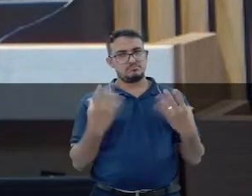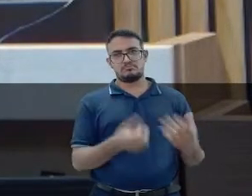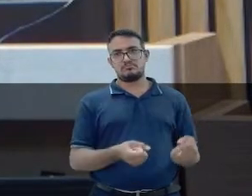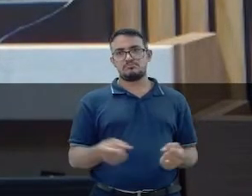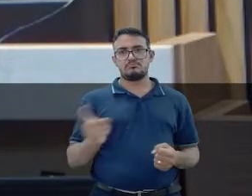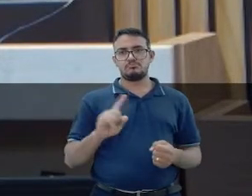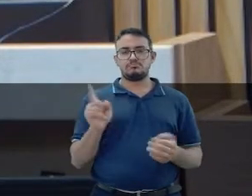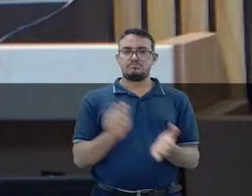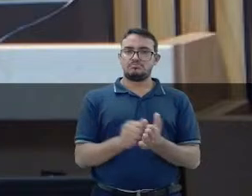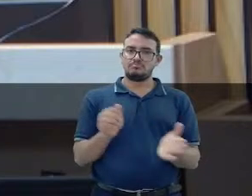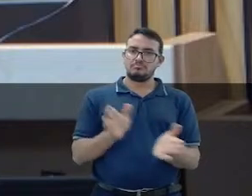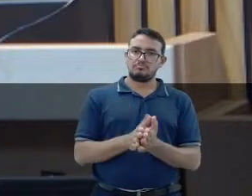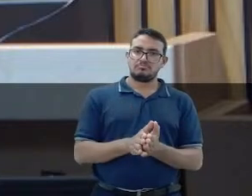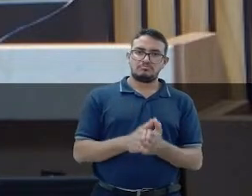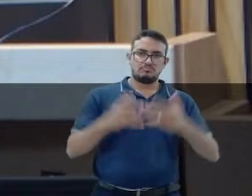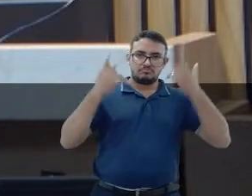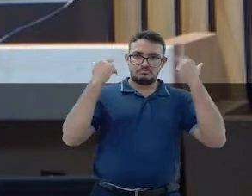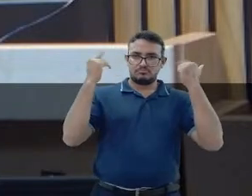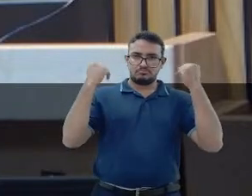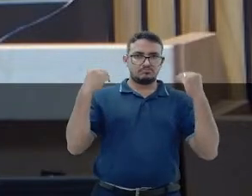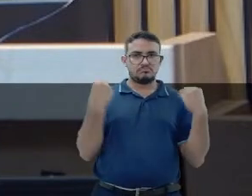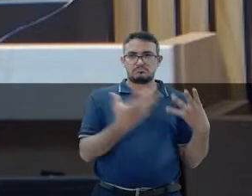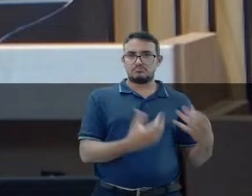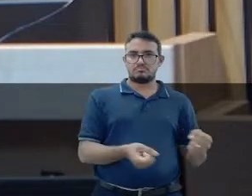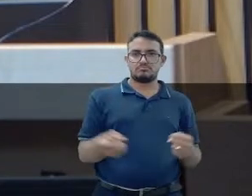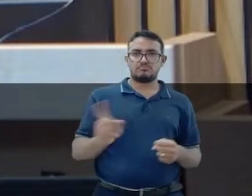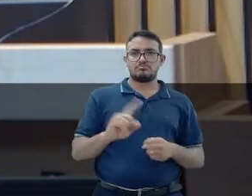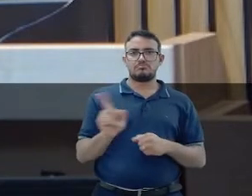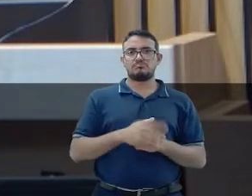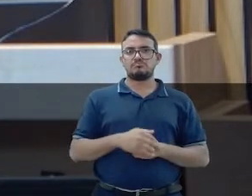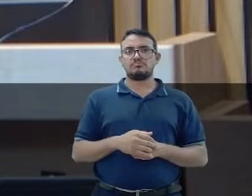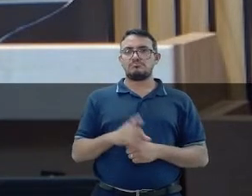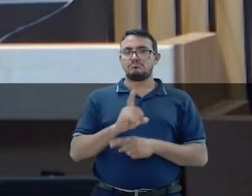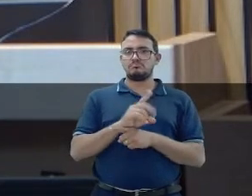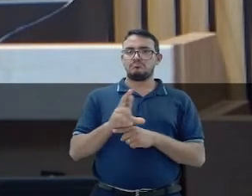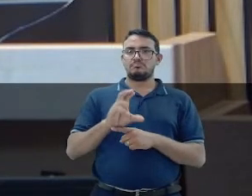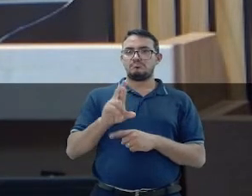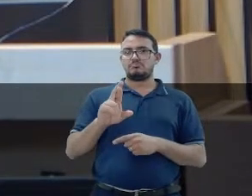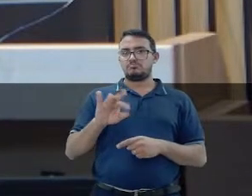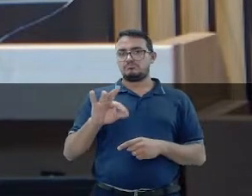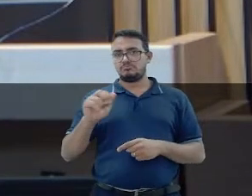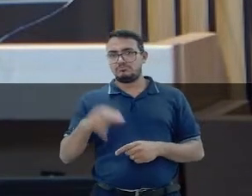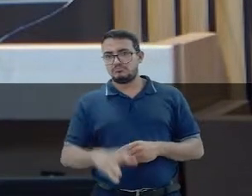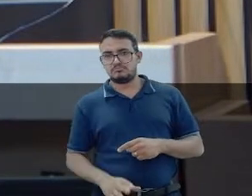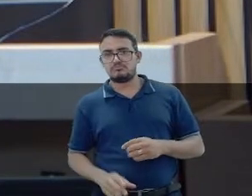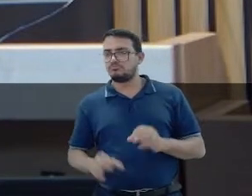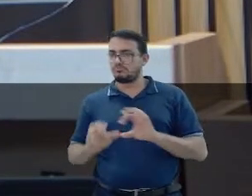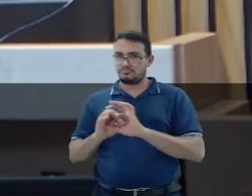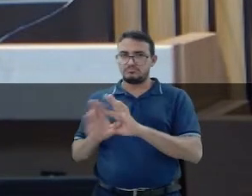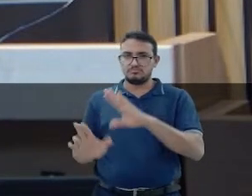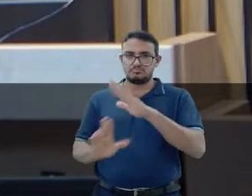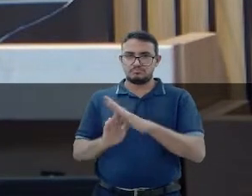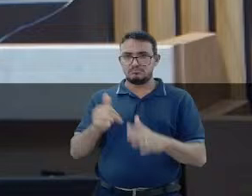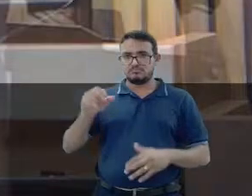provimento, multa convencional, nego provimento. Doutor Christian, só tem a palavra pelo prazo regimental.